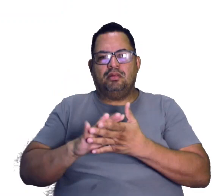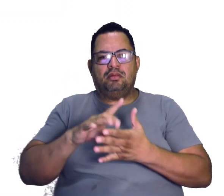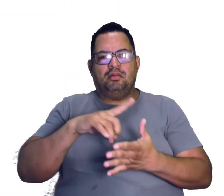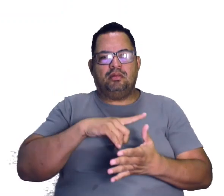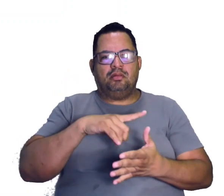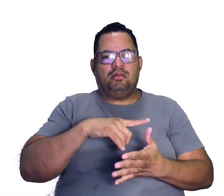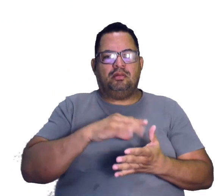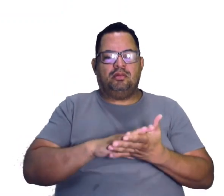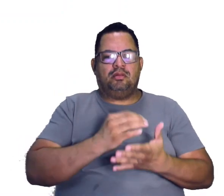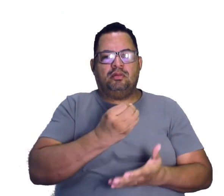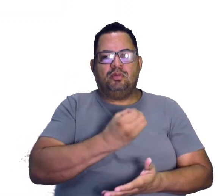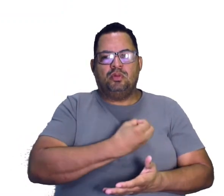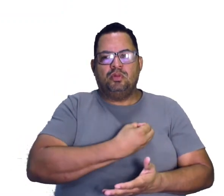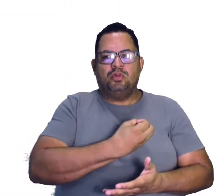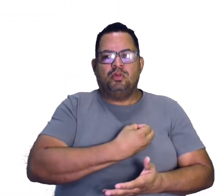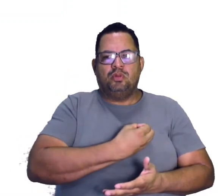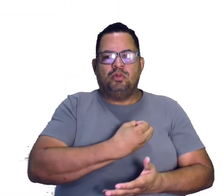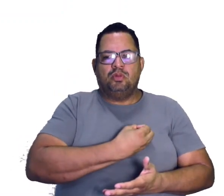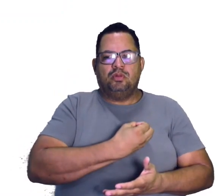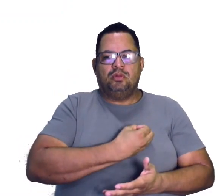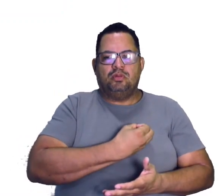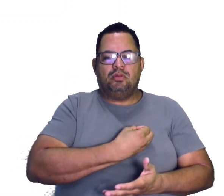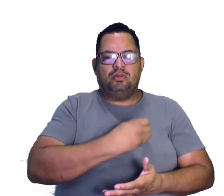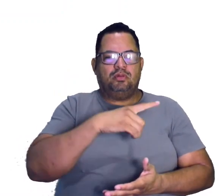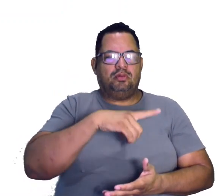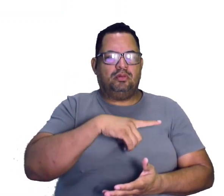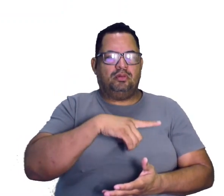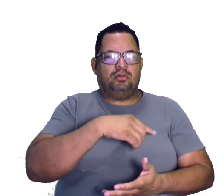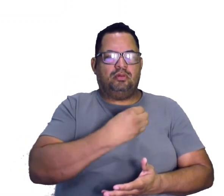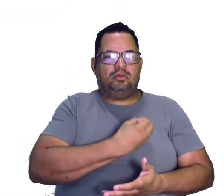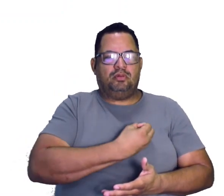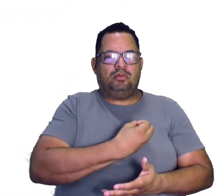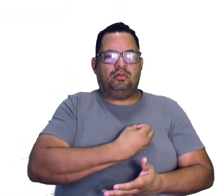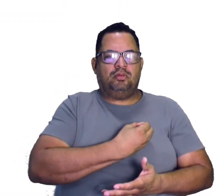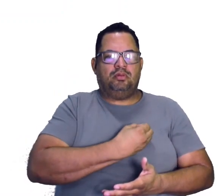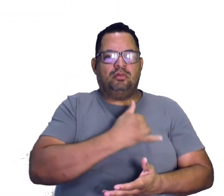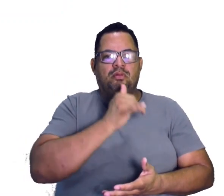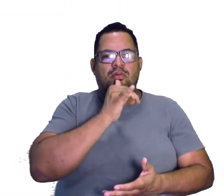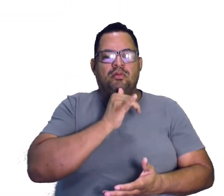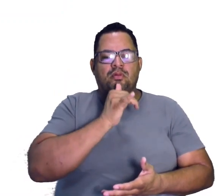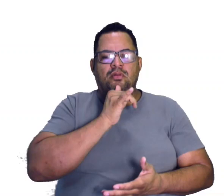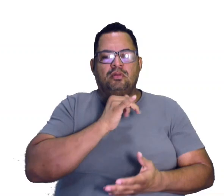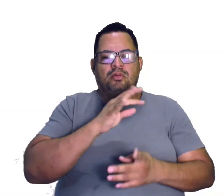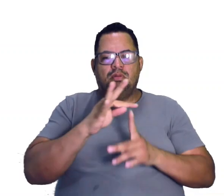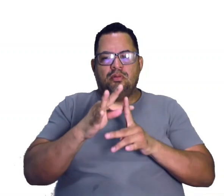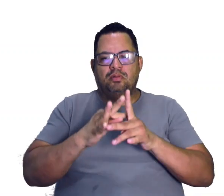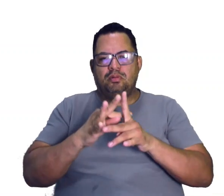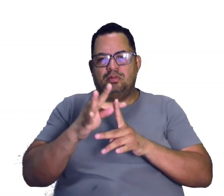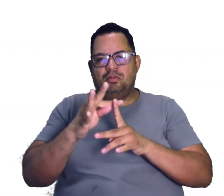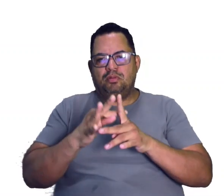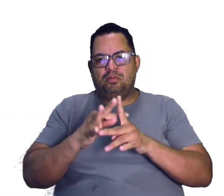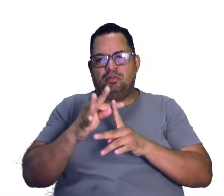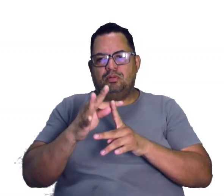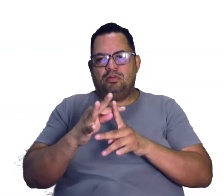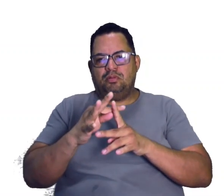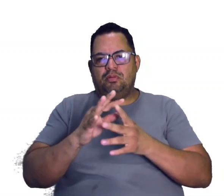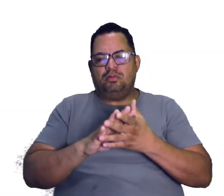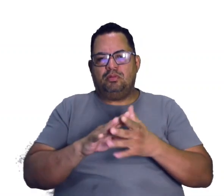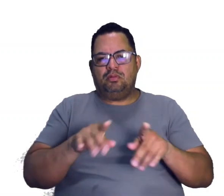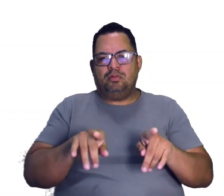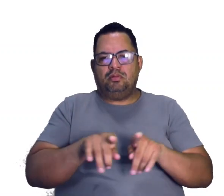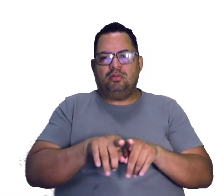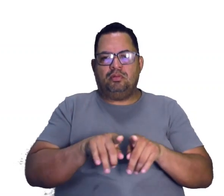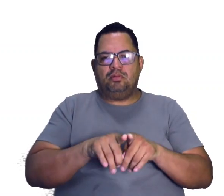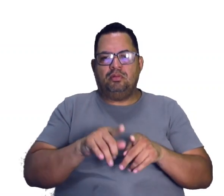que são representadas por valor, um valor numérico, por exemplo, temperatura,